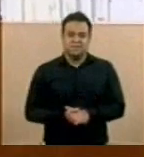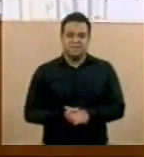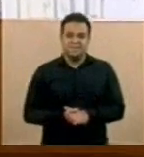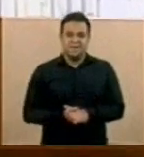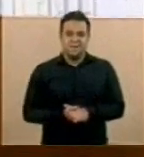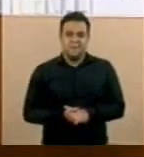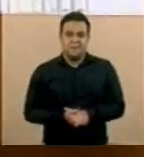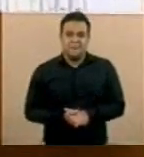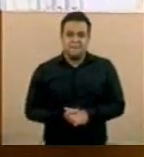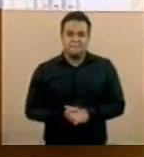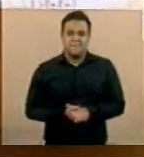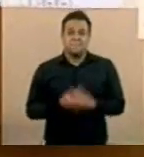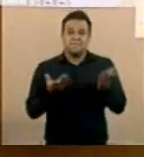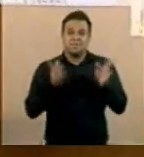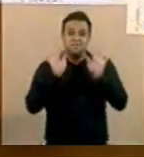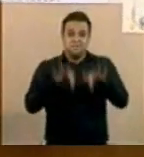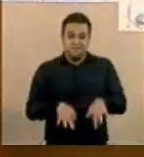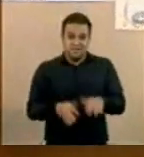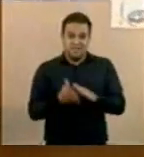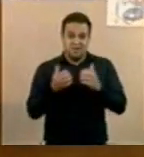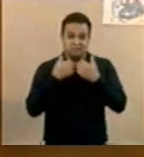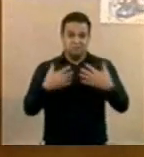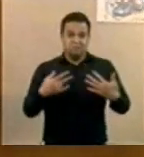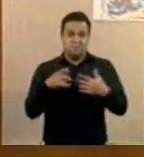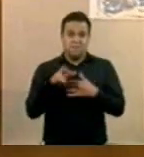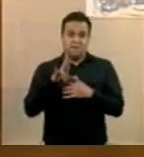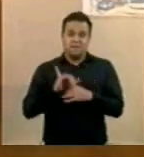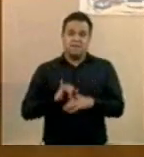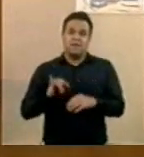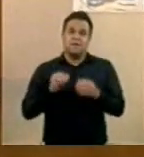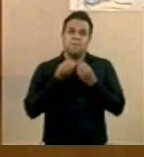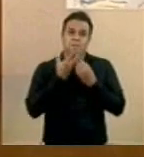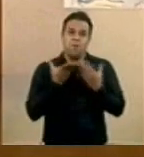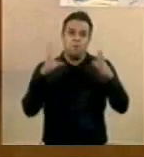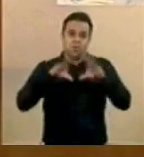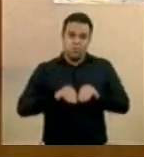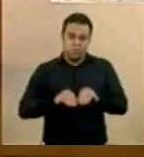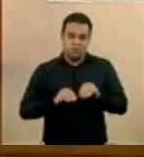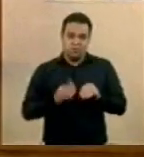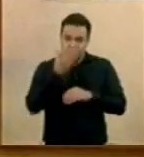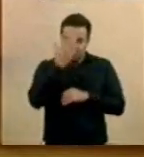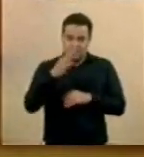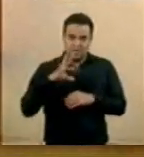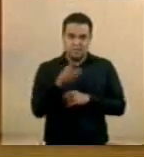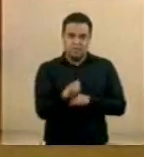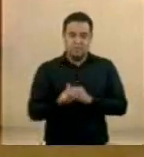sessões. Declaro encerrada a presente sessão. Desejo a todos uma excelente noite. Muito obrigada a todos.